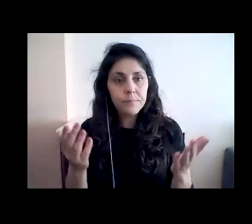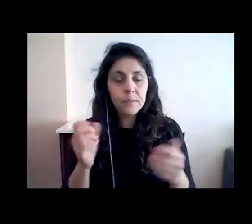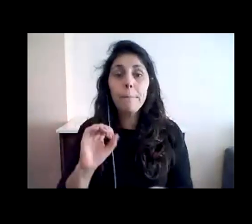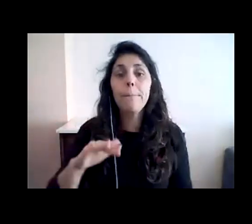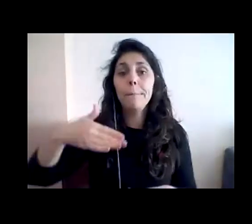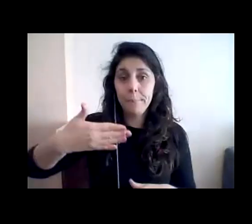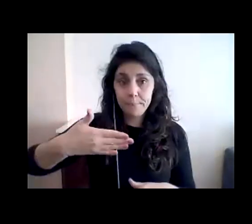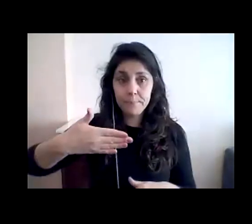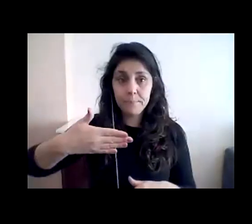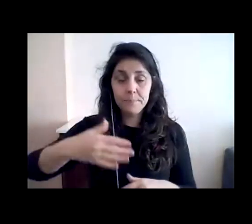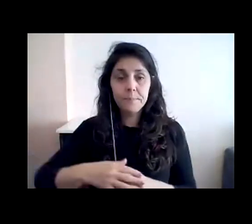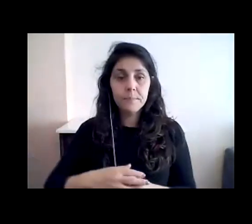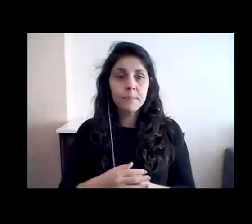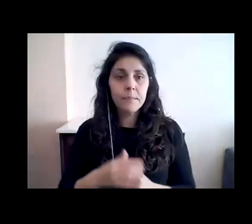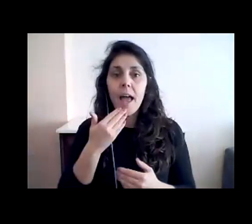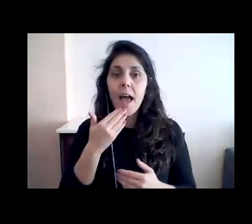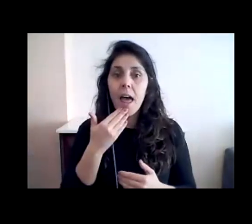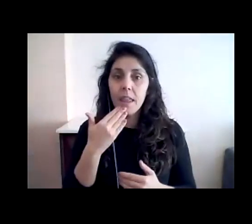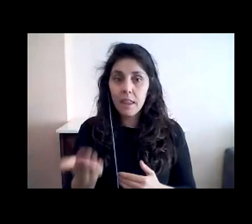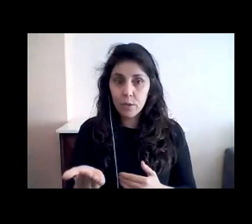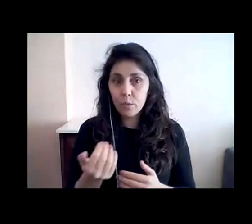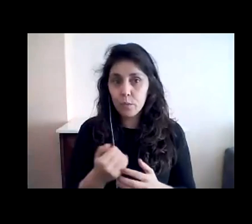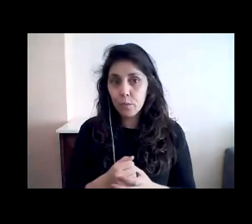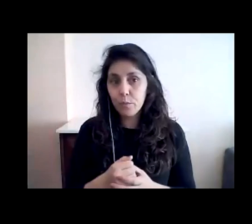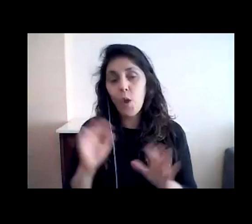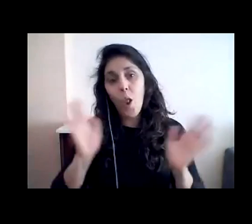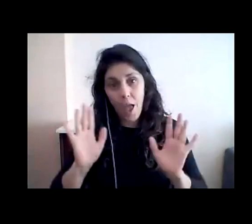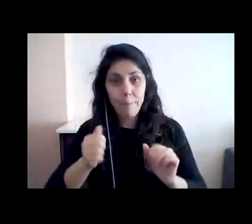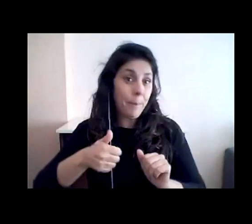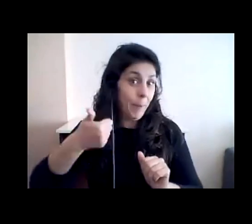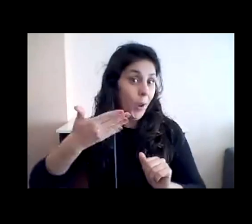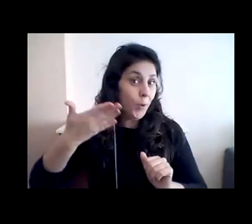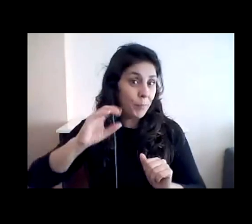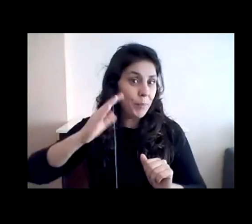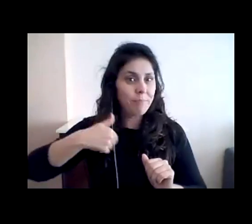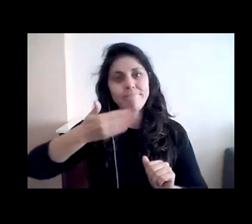que agradecer, primeiro saudar, obviamente, todos os